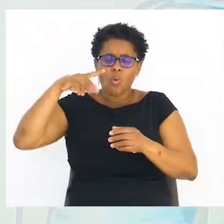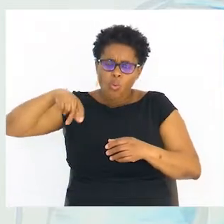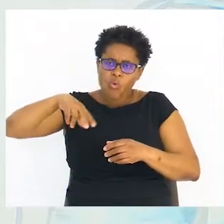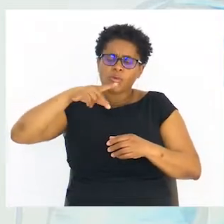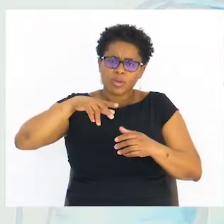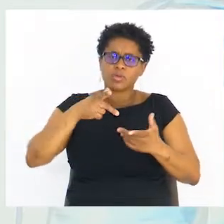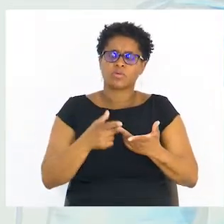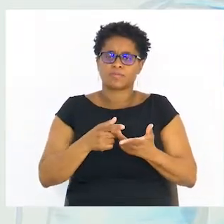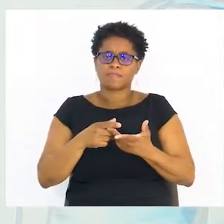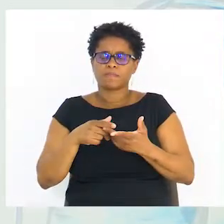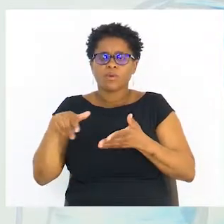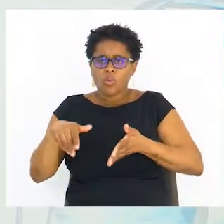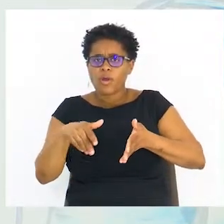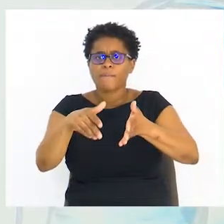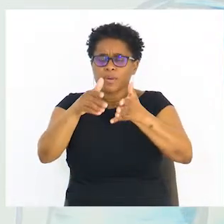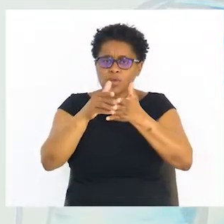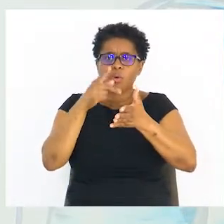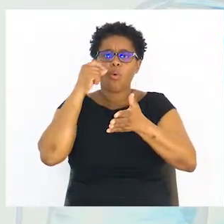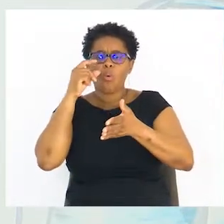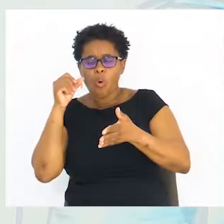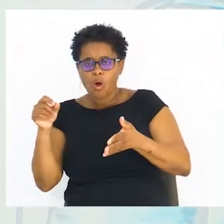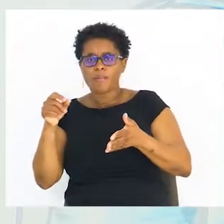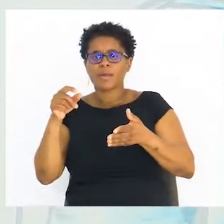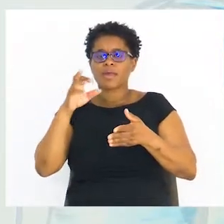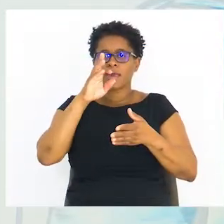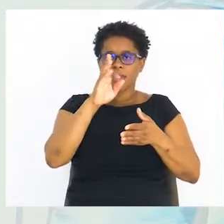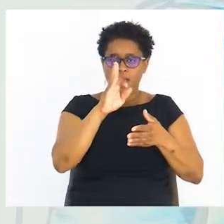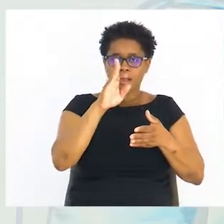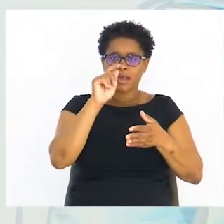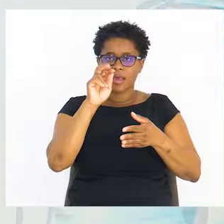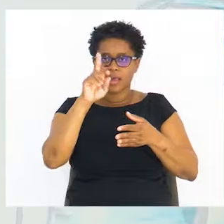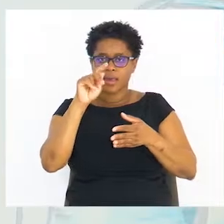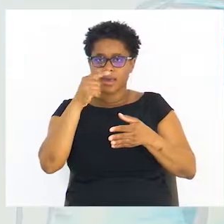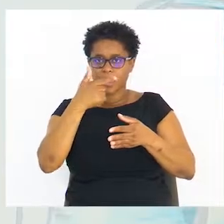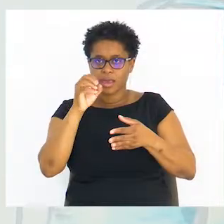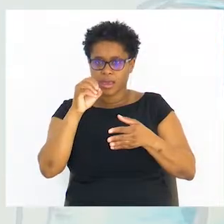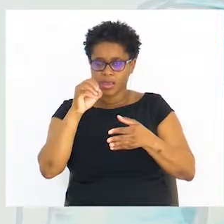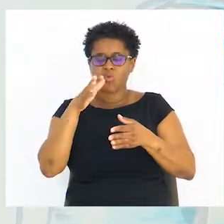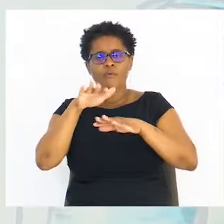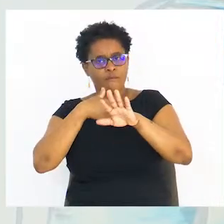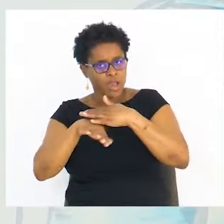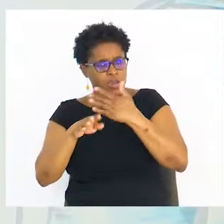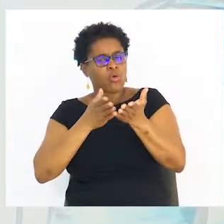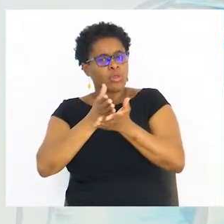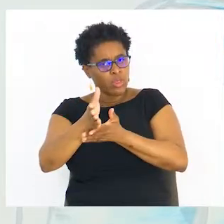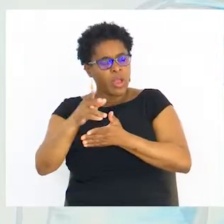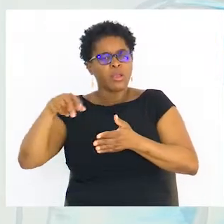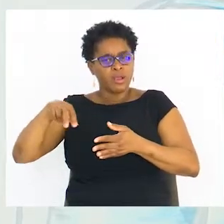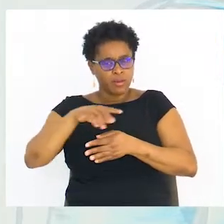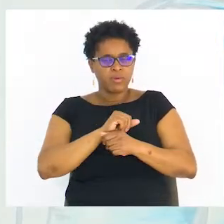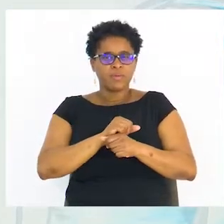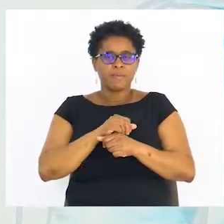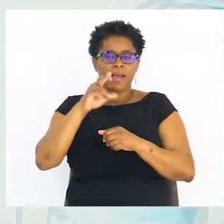que o Homo erectus fez. Portanto, continua esse percurso para a Ásia e para